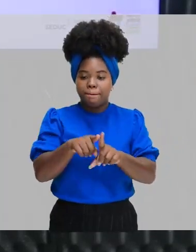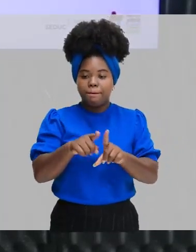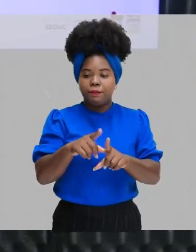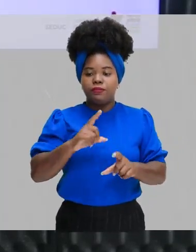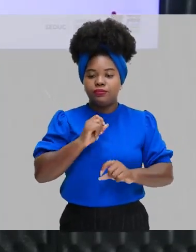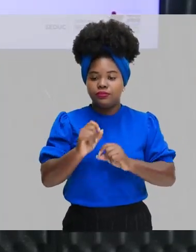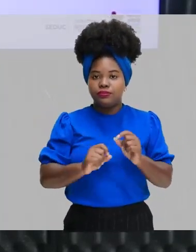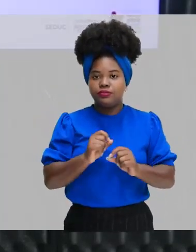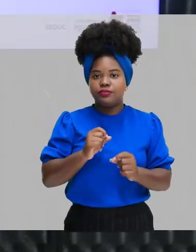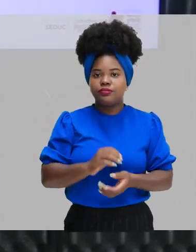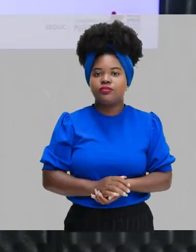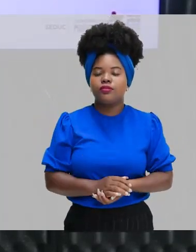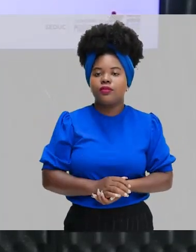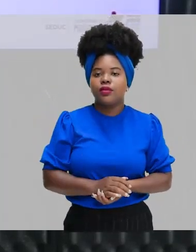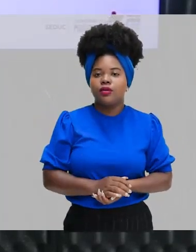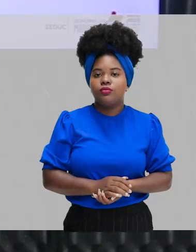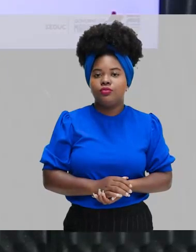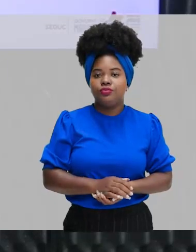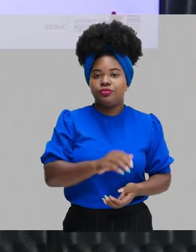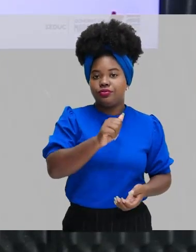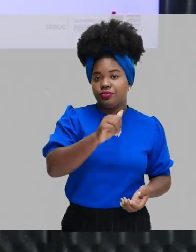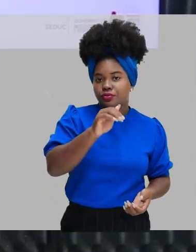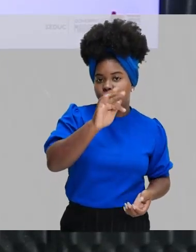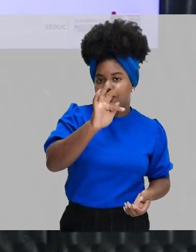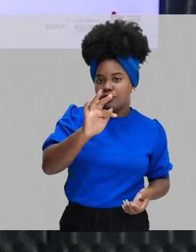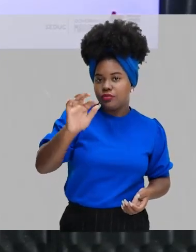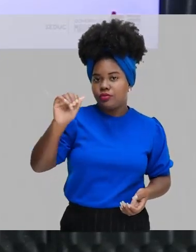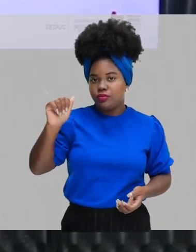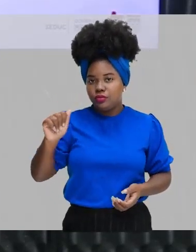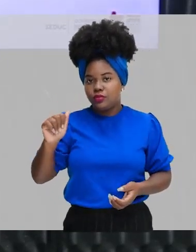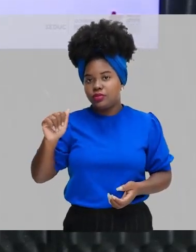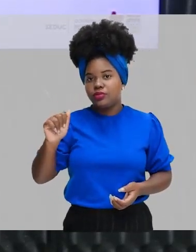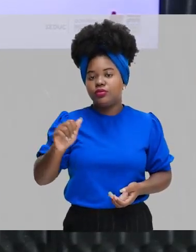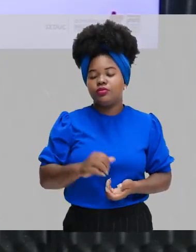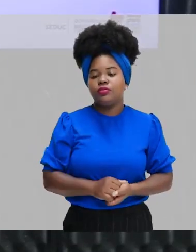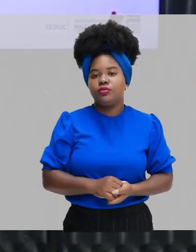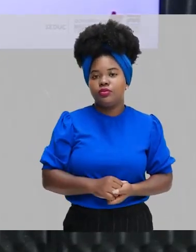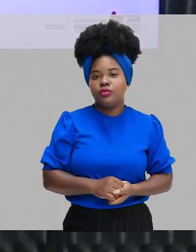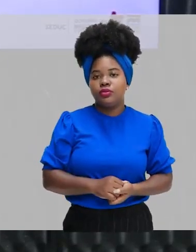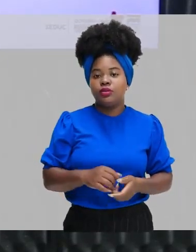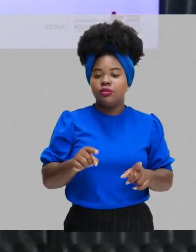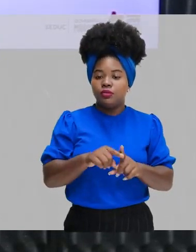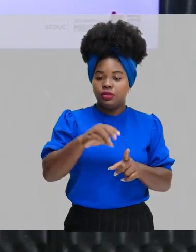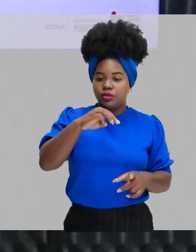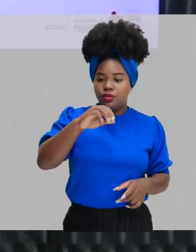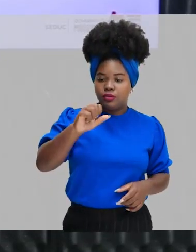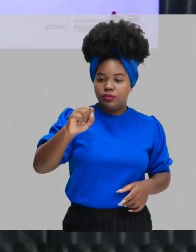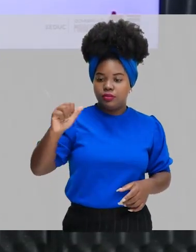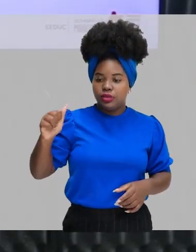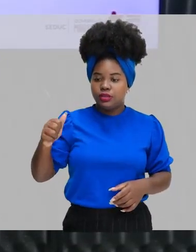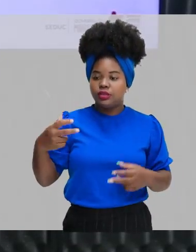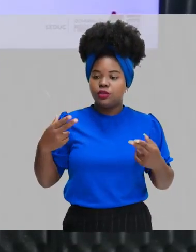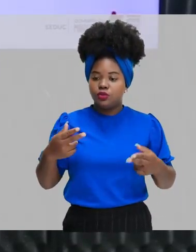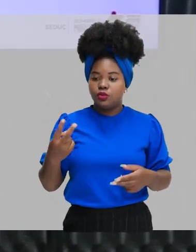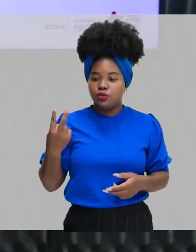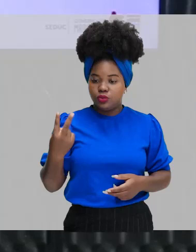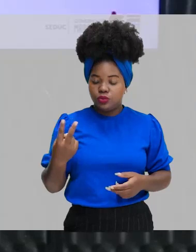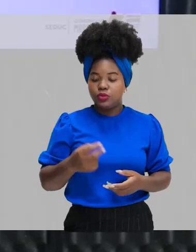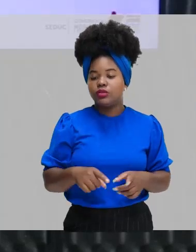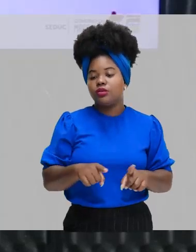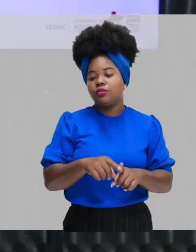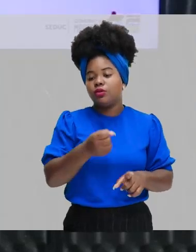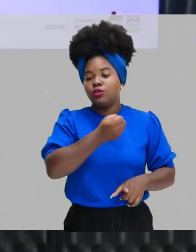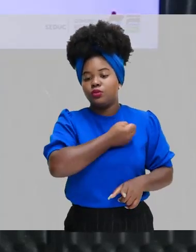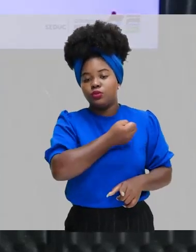com partículas Alfa que corresponde ao Hélio né vai ter uma massa ig a 2 o número